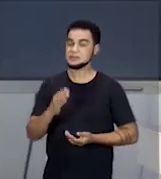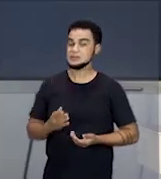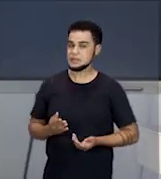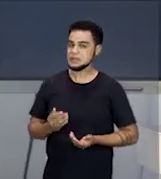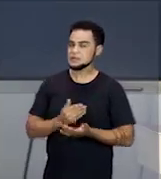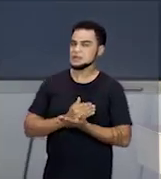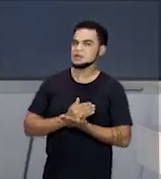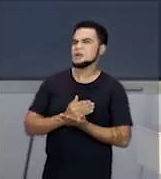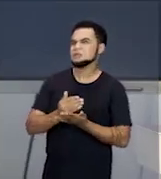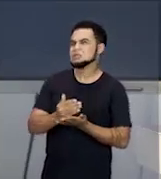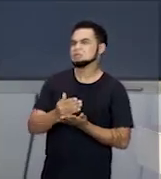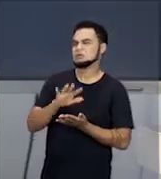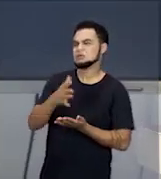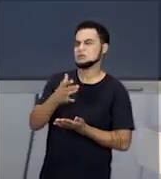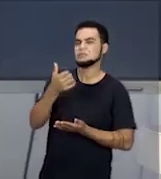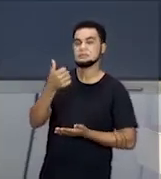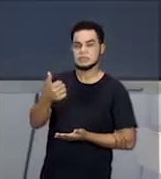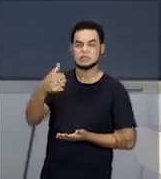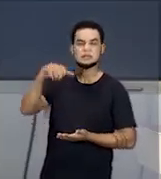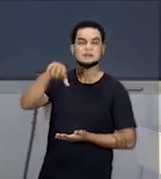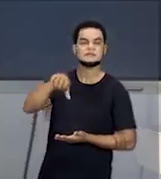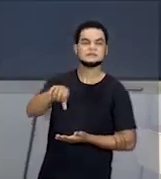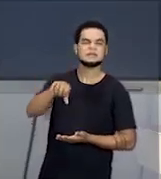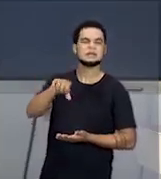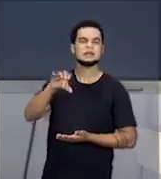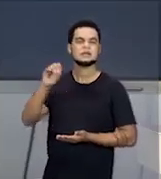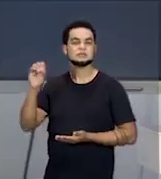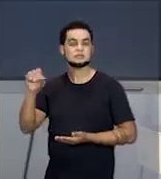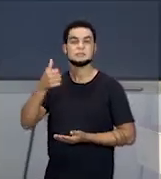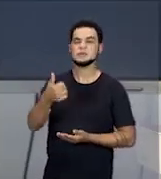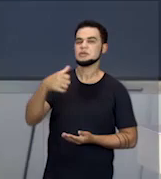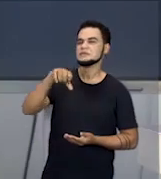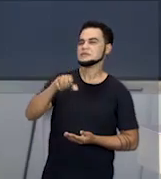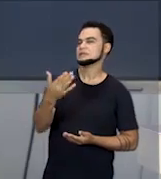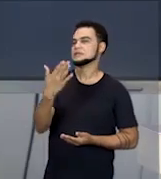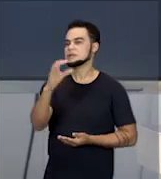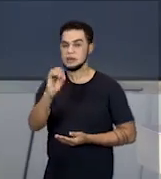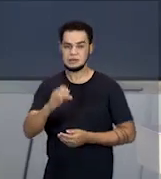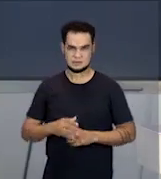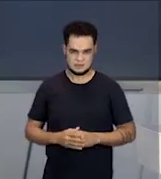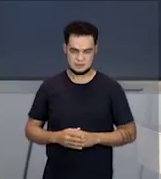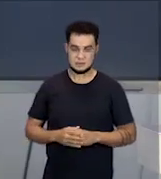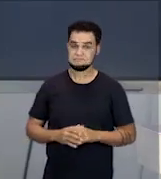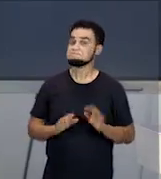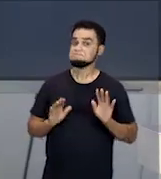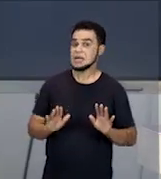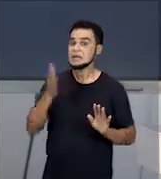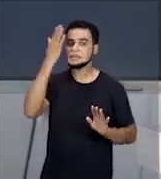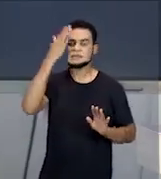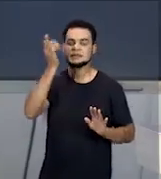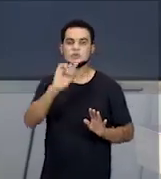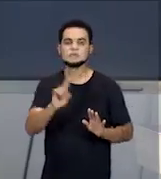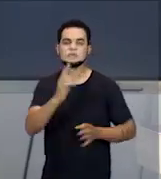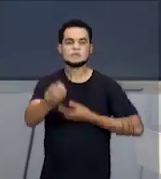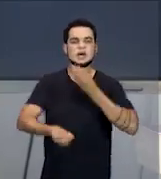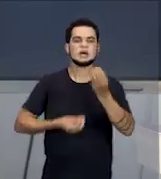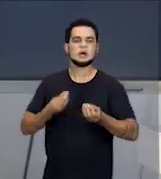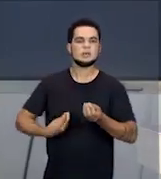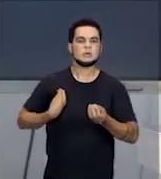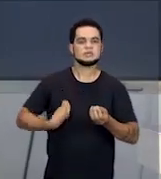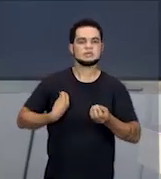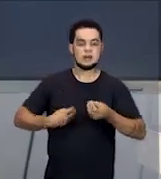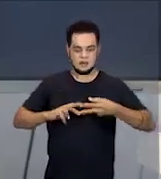começaram por volta aí de 1900, 1910, onde não se sabia ainda da existência do